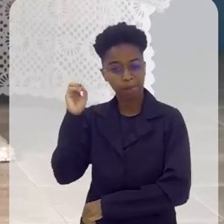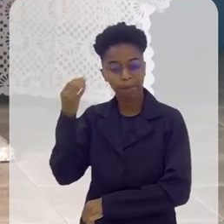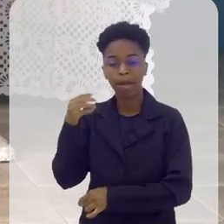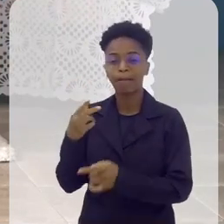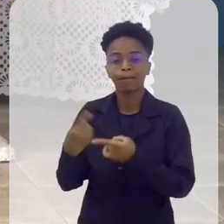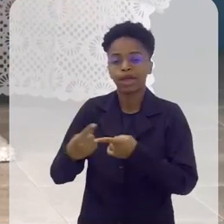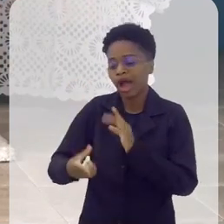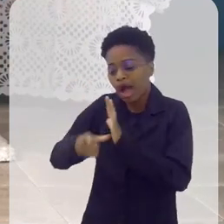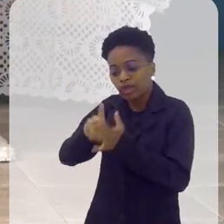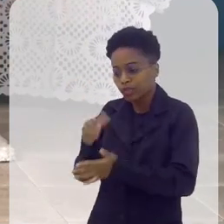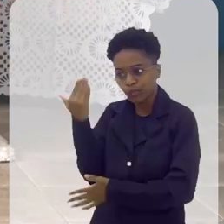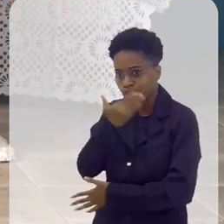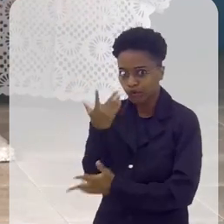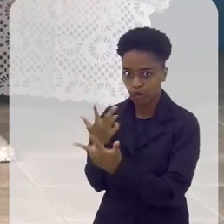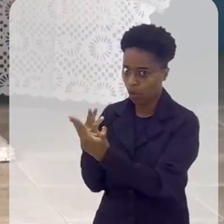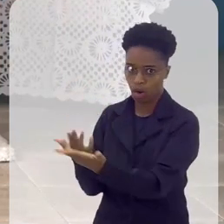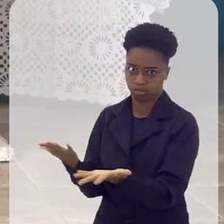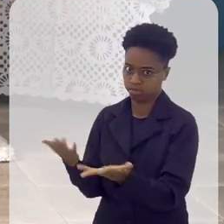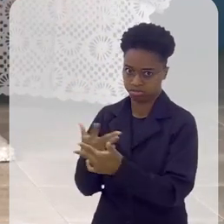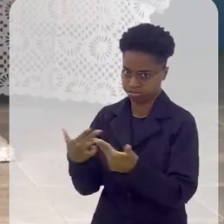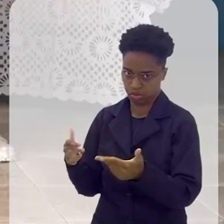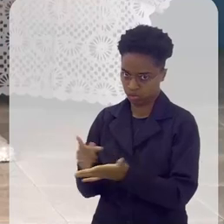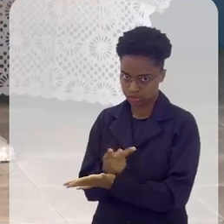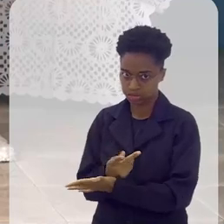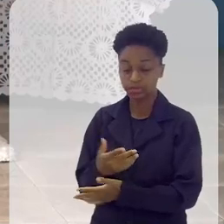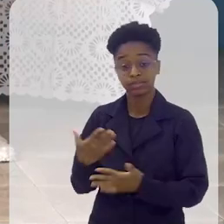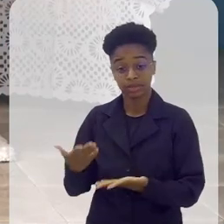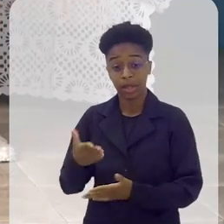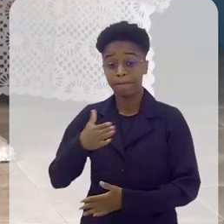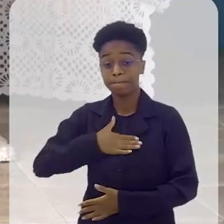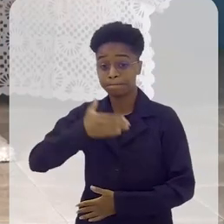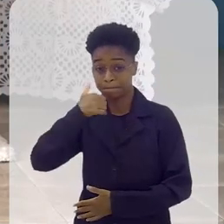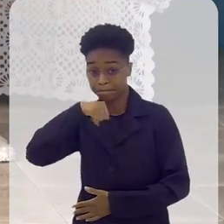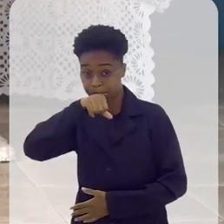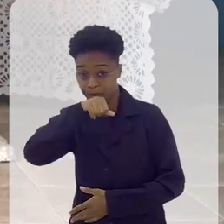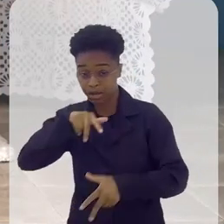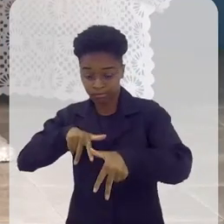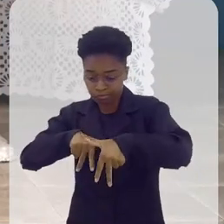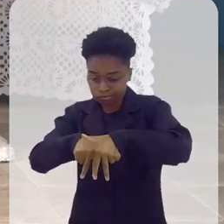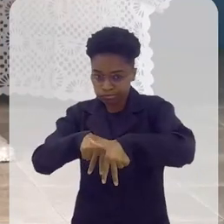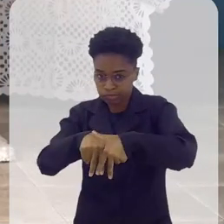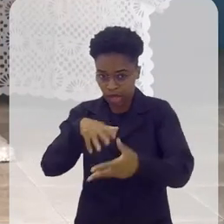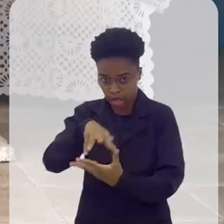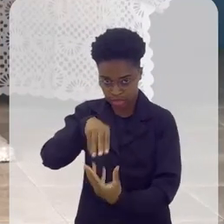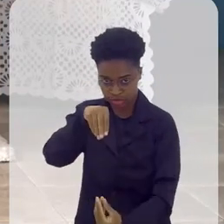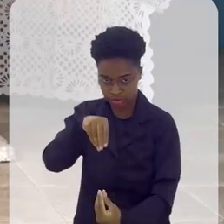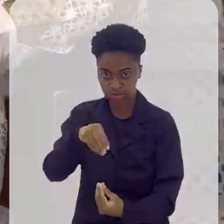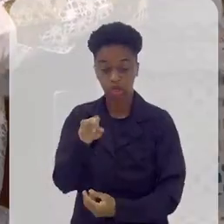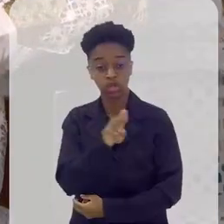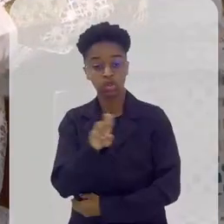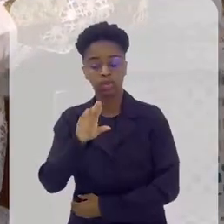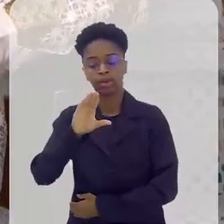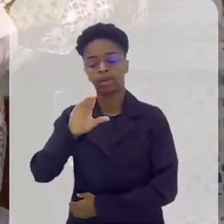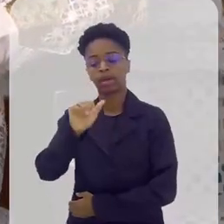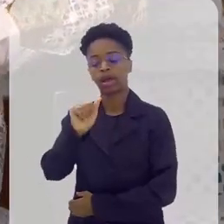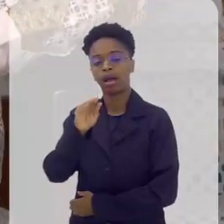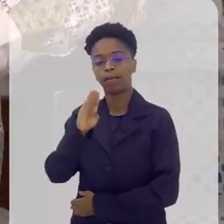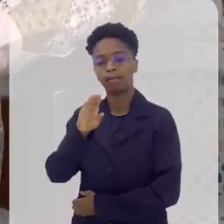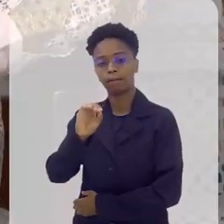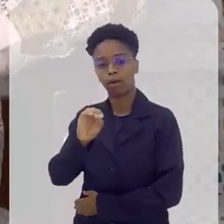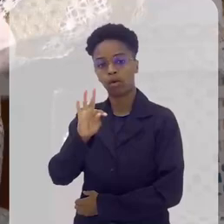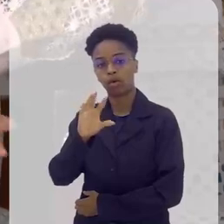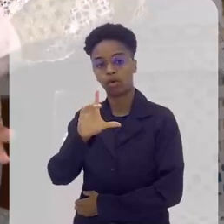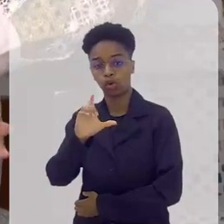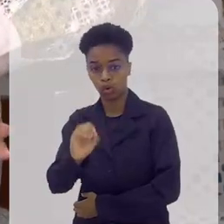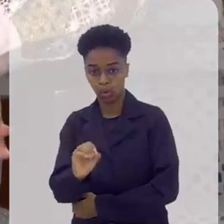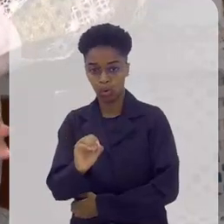momento. Eles nunca tinham visto uma coisa daquela natureza. E mamãe incorpora com uma entidade chamada